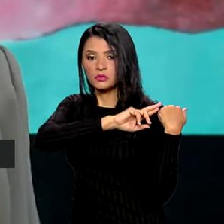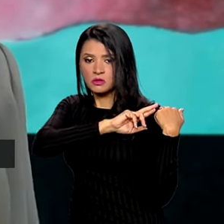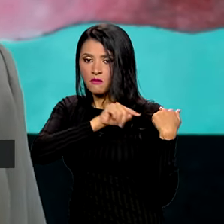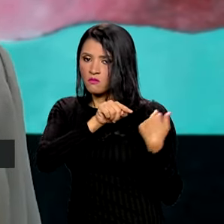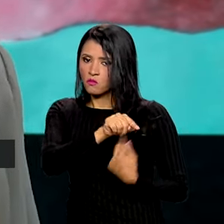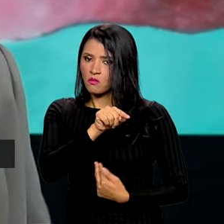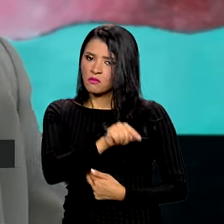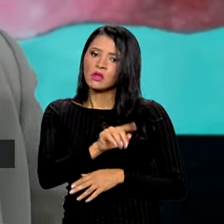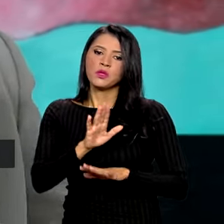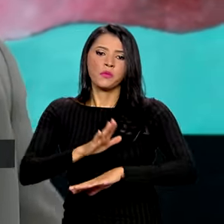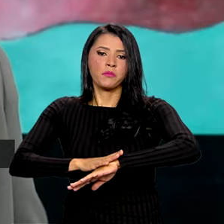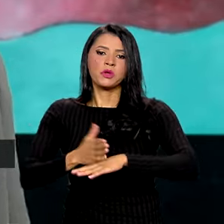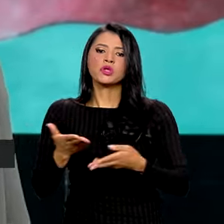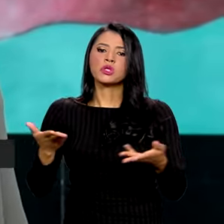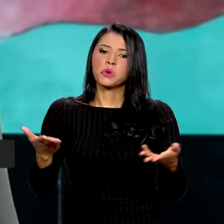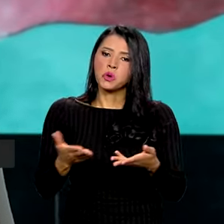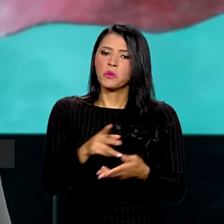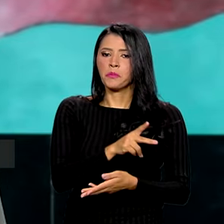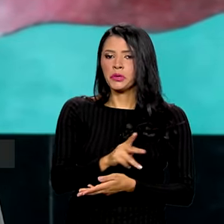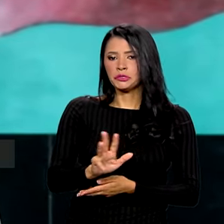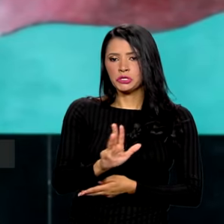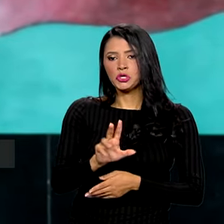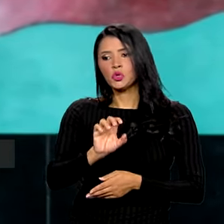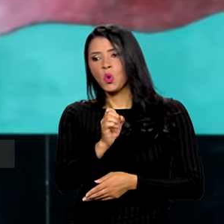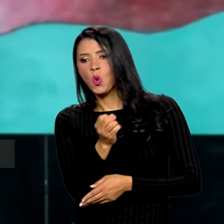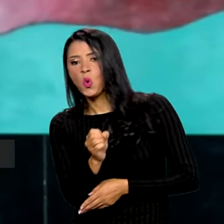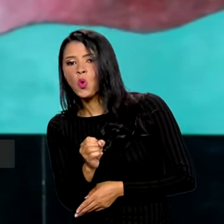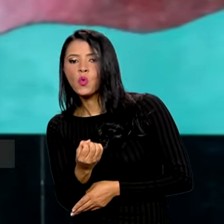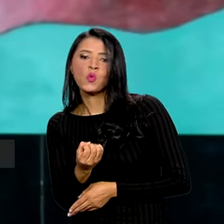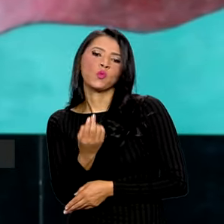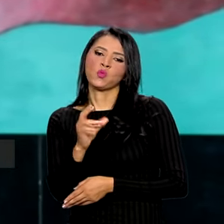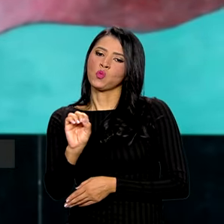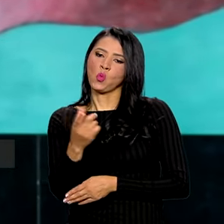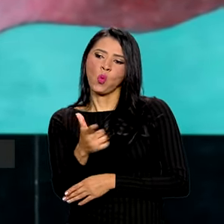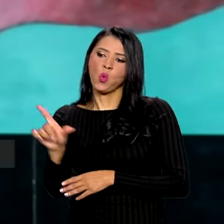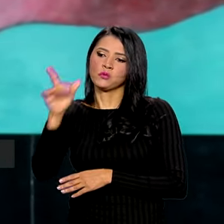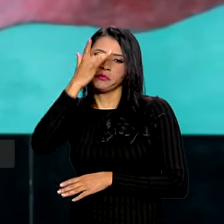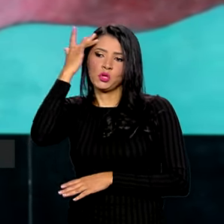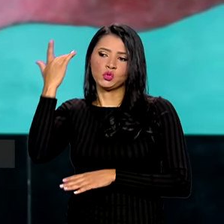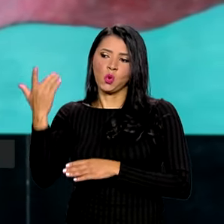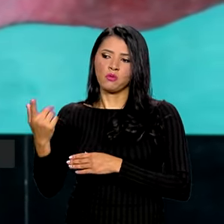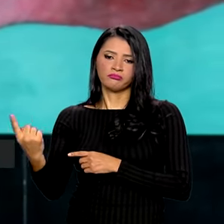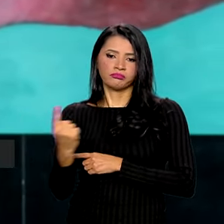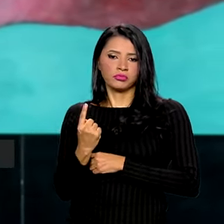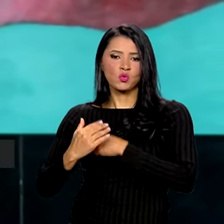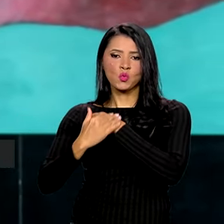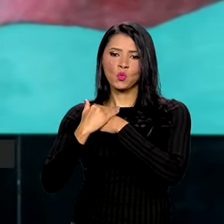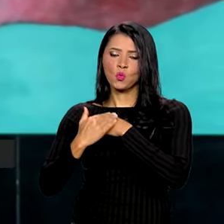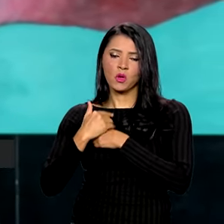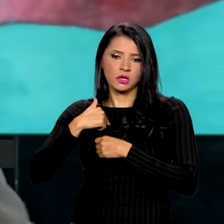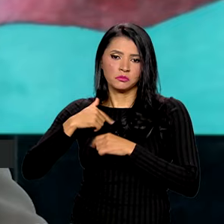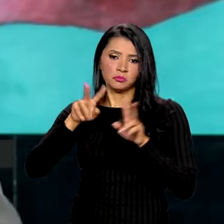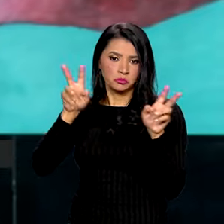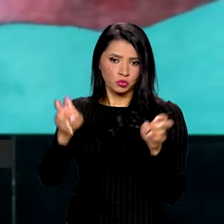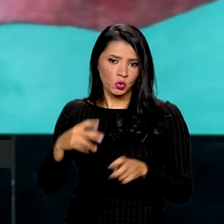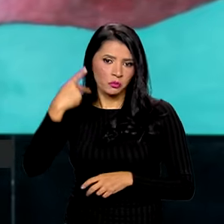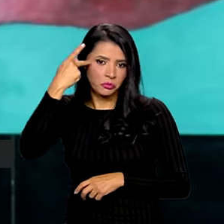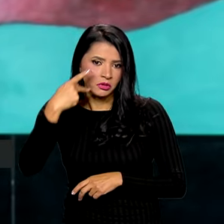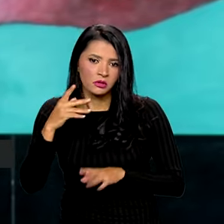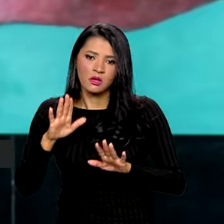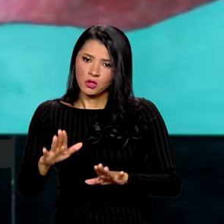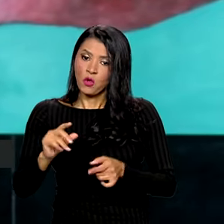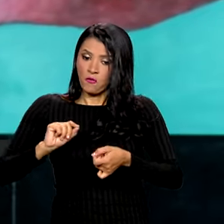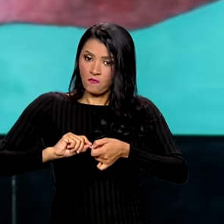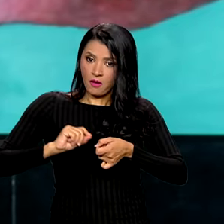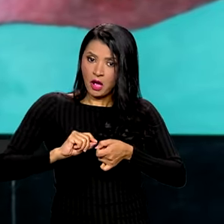momento o presidente ou algum interlocutor do governo tem conversado comigo sobre esse assunto. Então, o que eu tenho feito é 24 horas